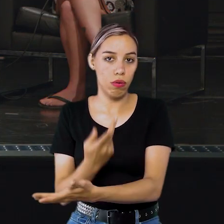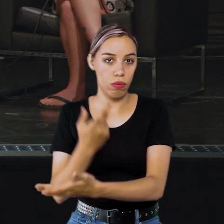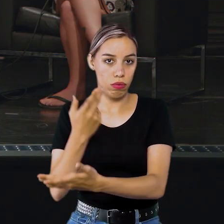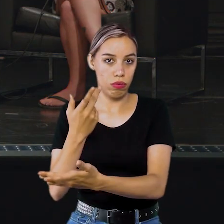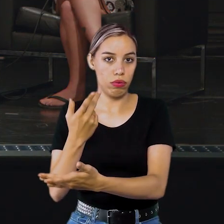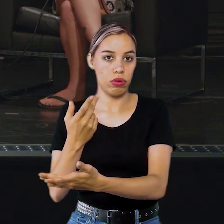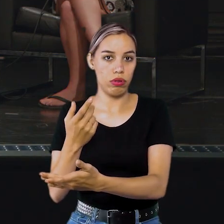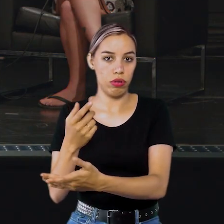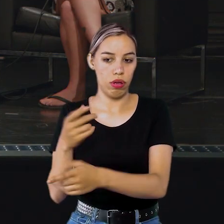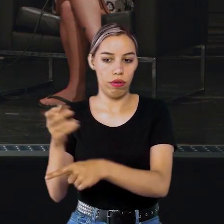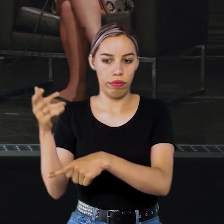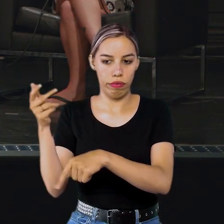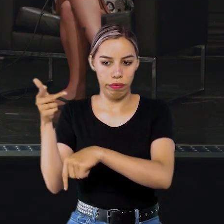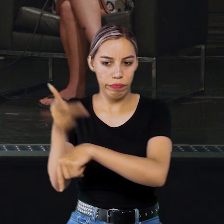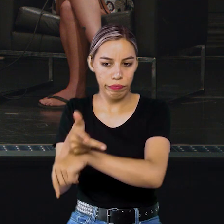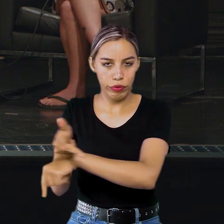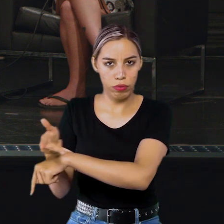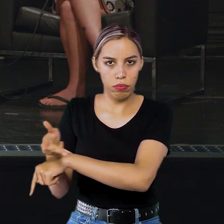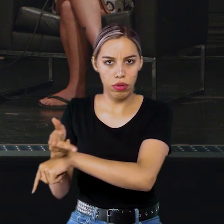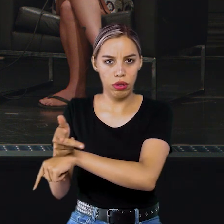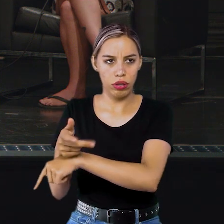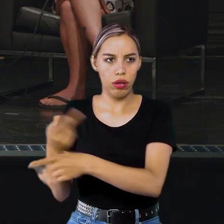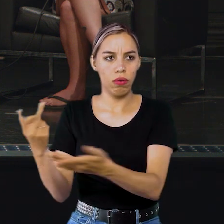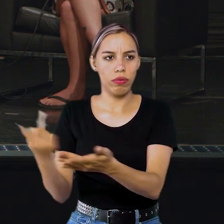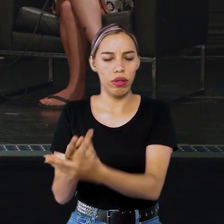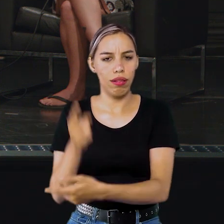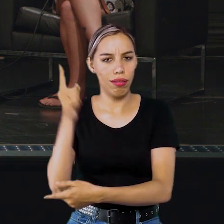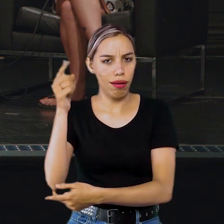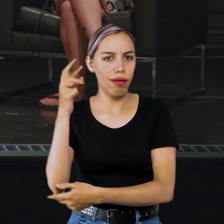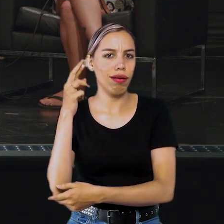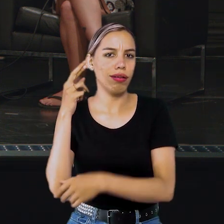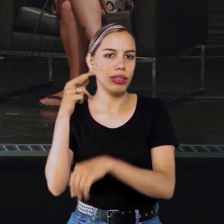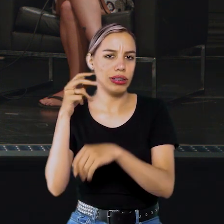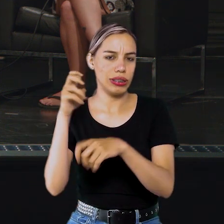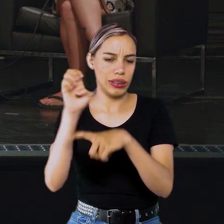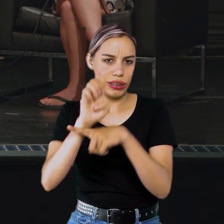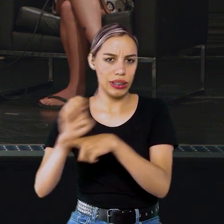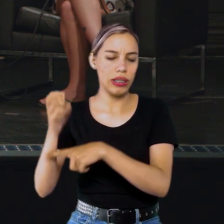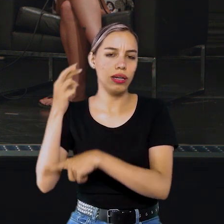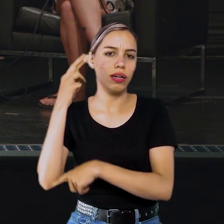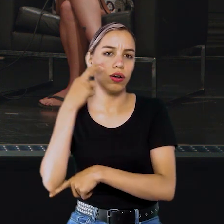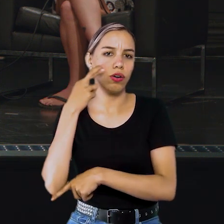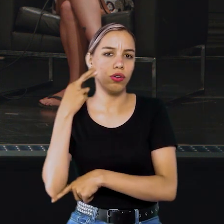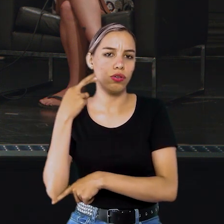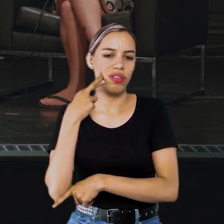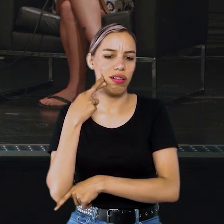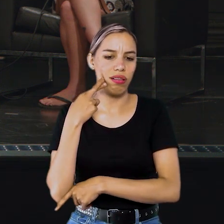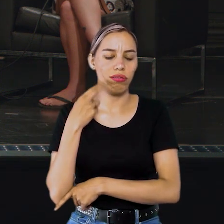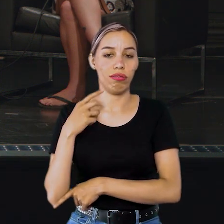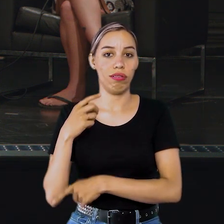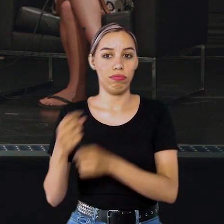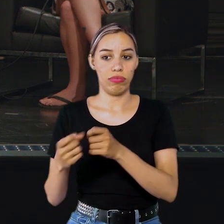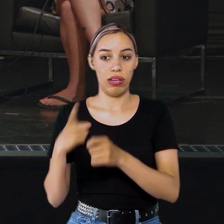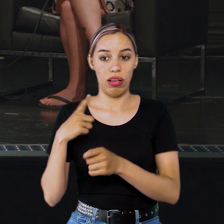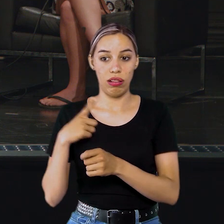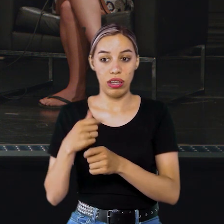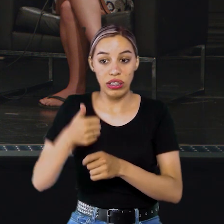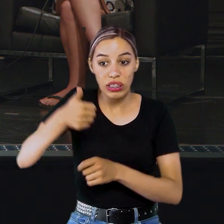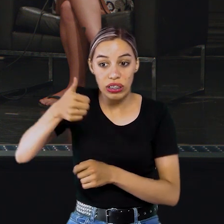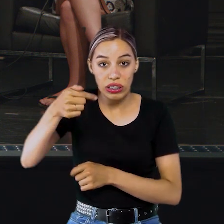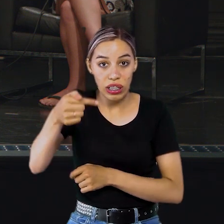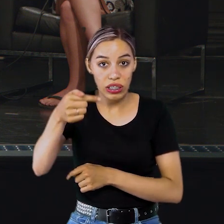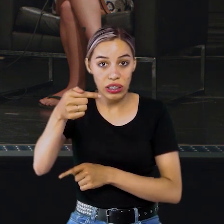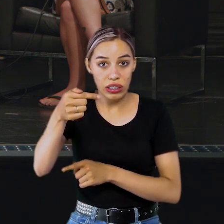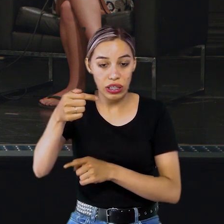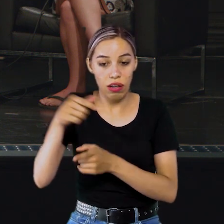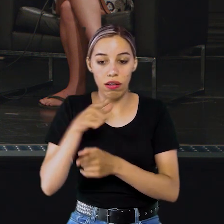terra indígena do meu estado, do estado de Rondônia, onde nascem os 17 principais rios que banham o estado,